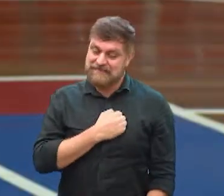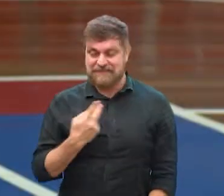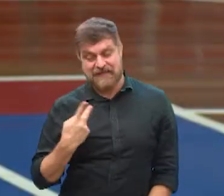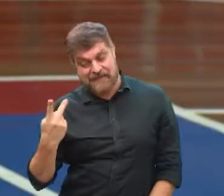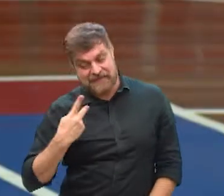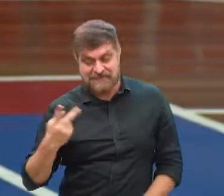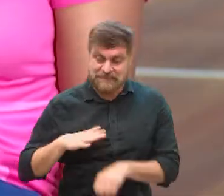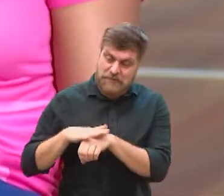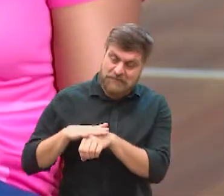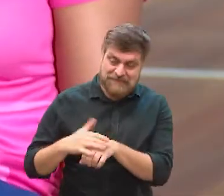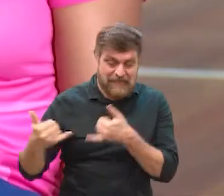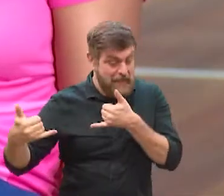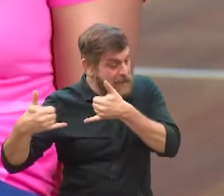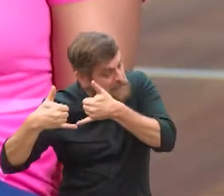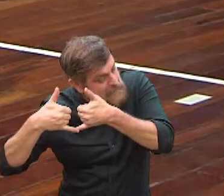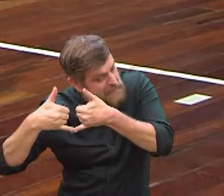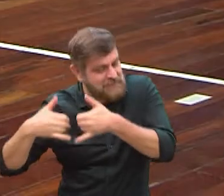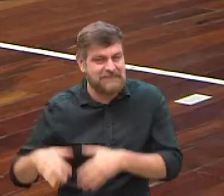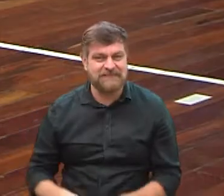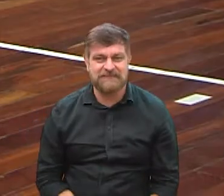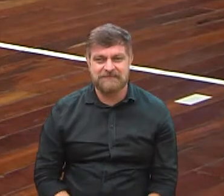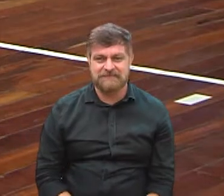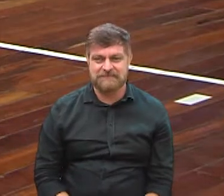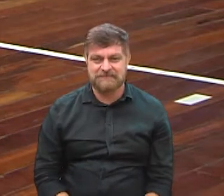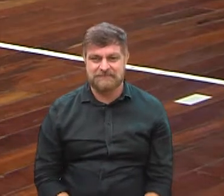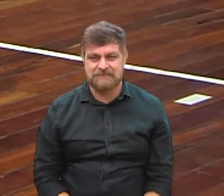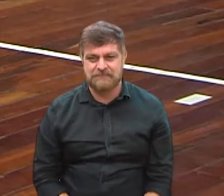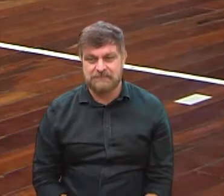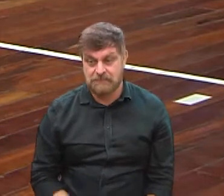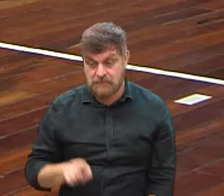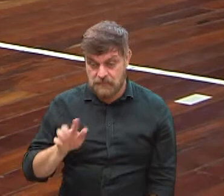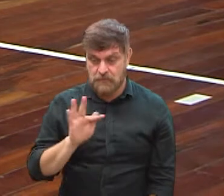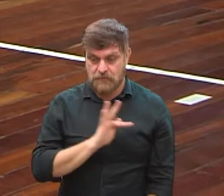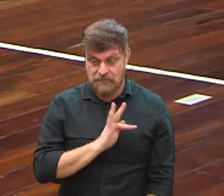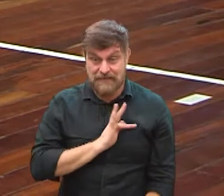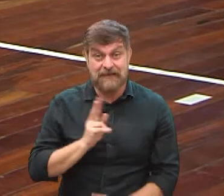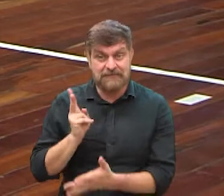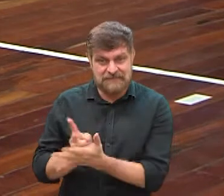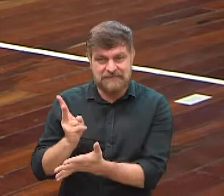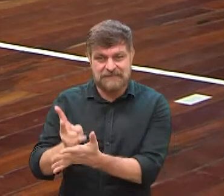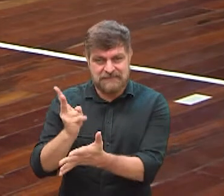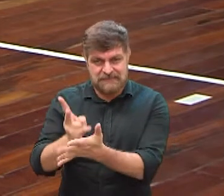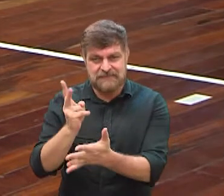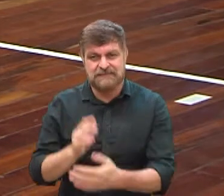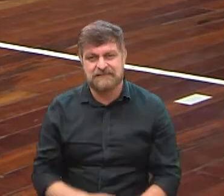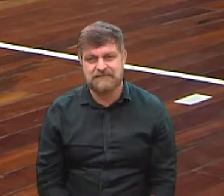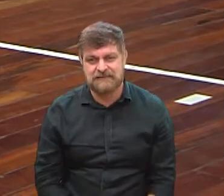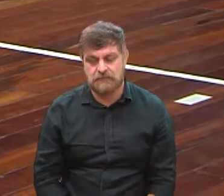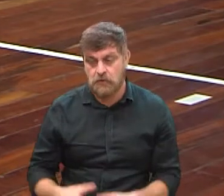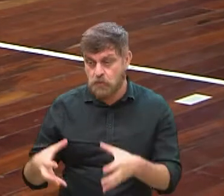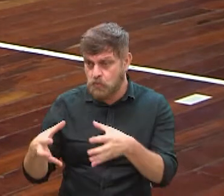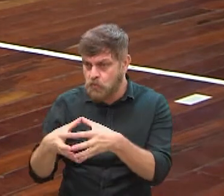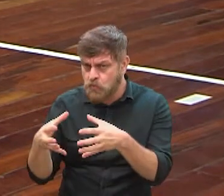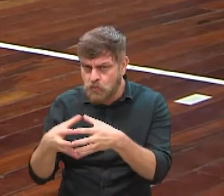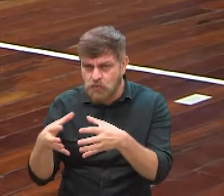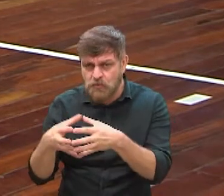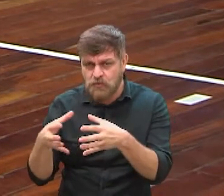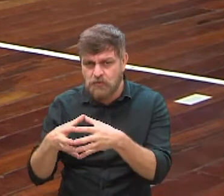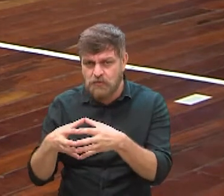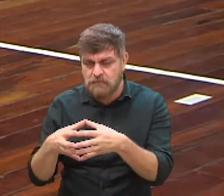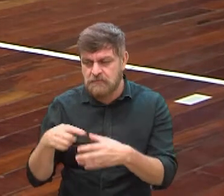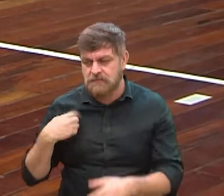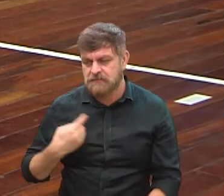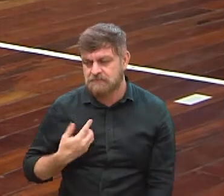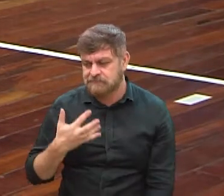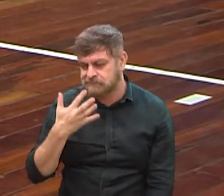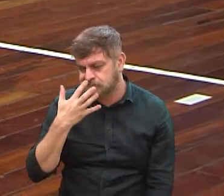se fala. Pois é. E o Vendra sempre teve, né, uma equipe que a